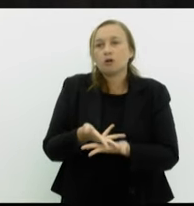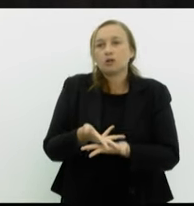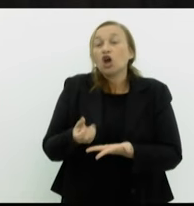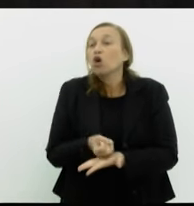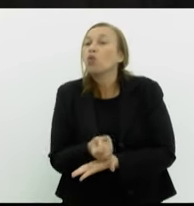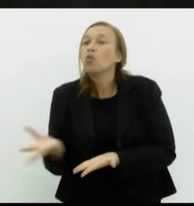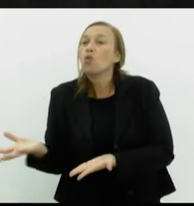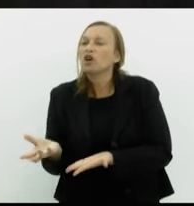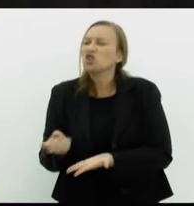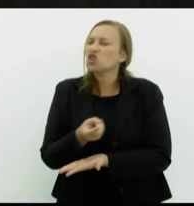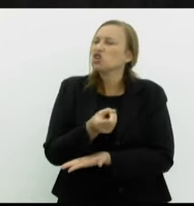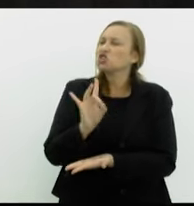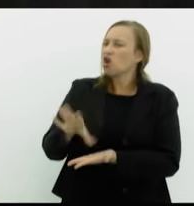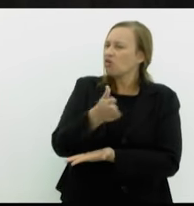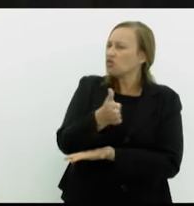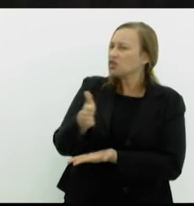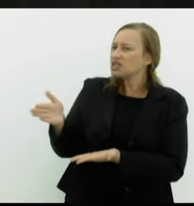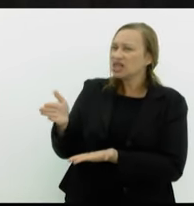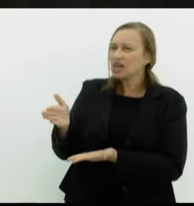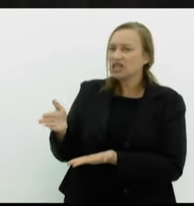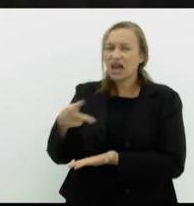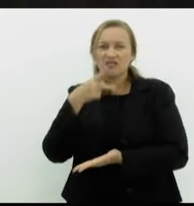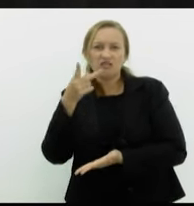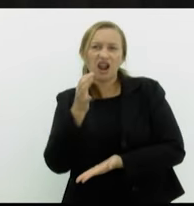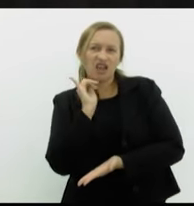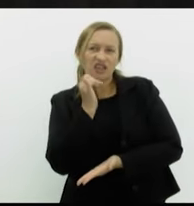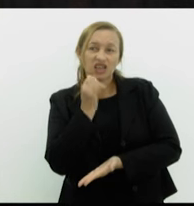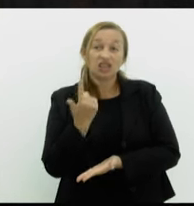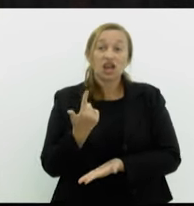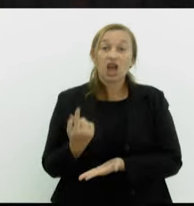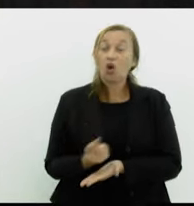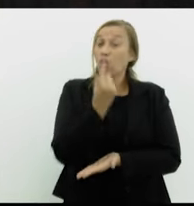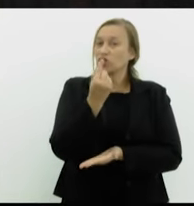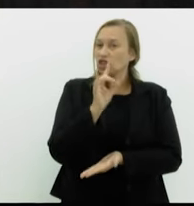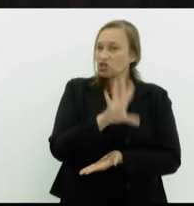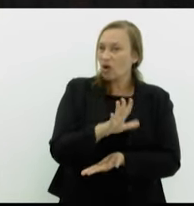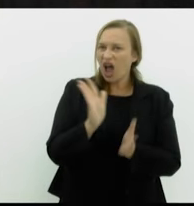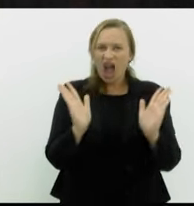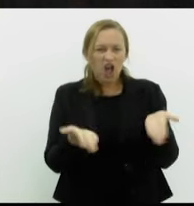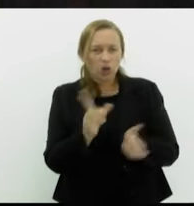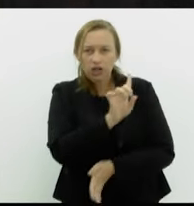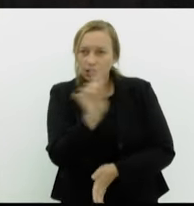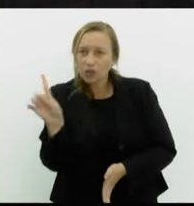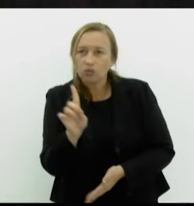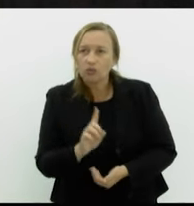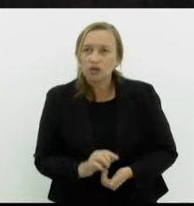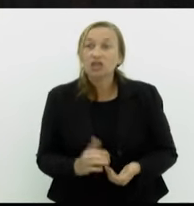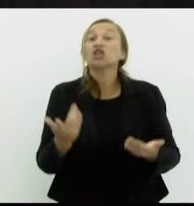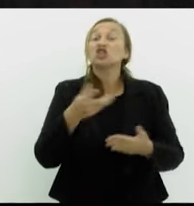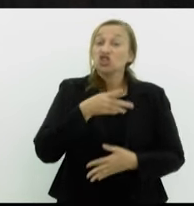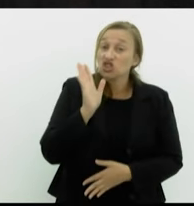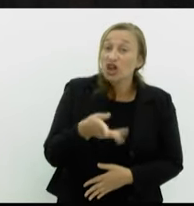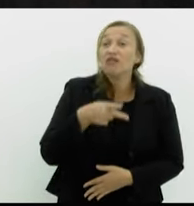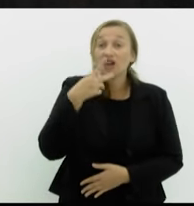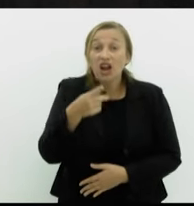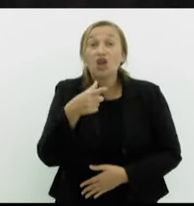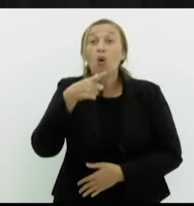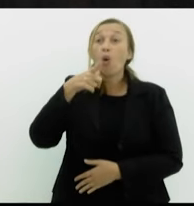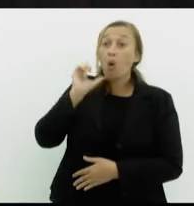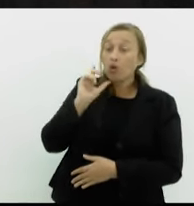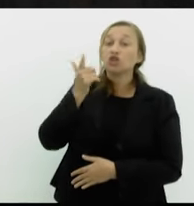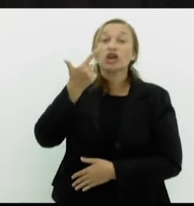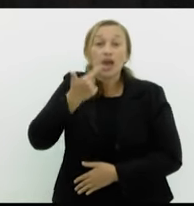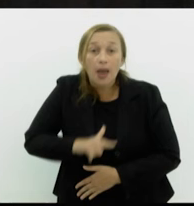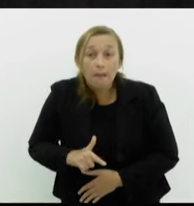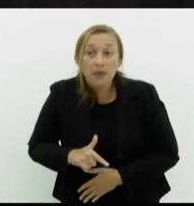Enquanto foram só vocês, o discurso e a narrativa era única. Agora não será mais. Já falei isso ontem e